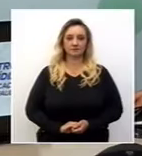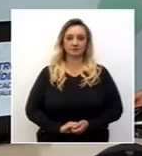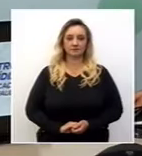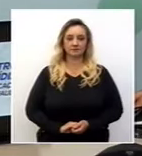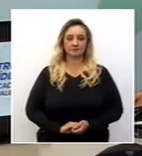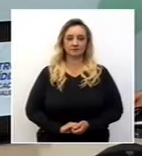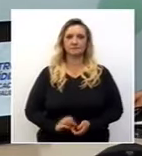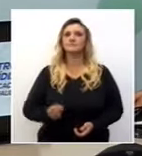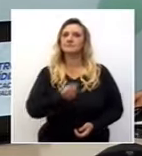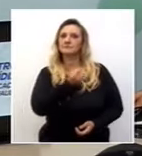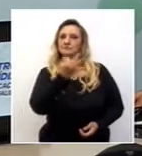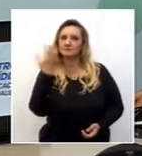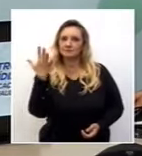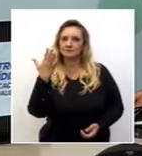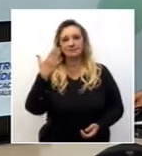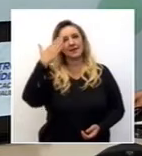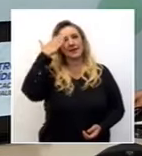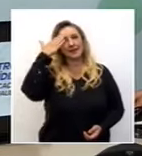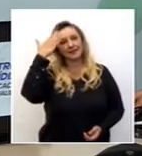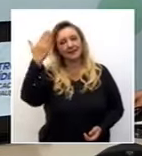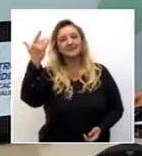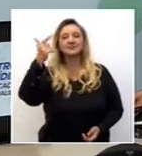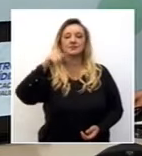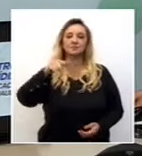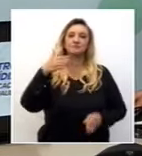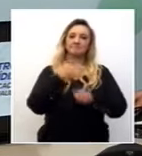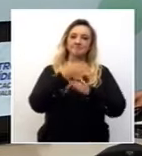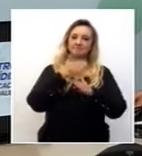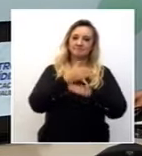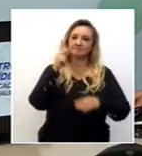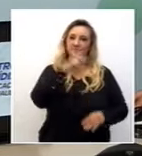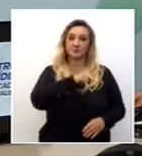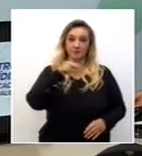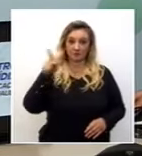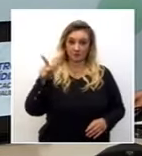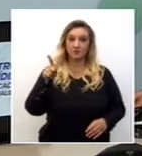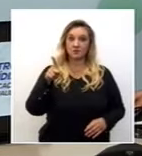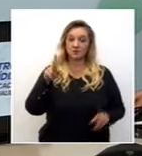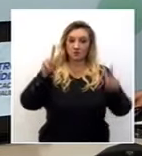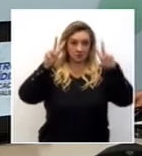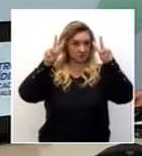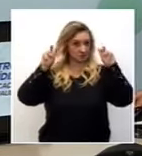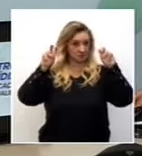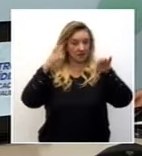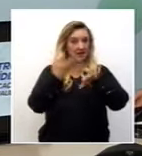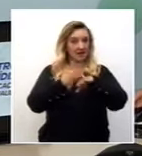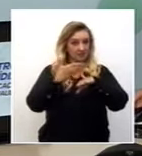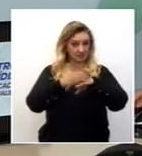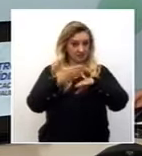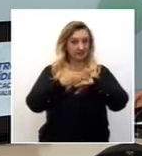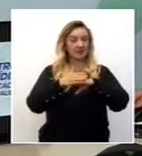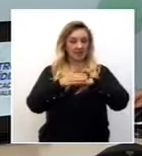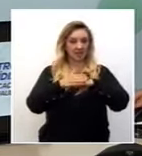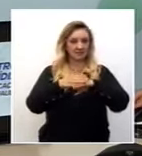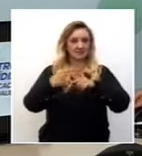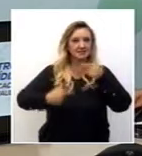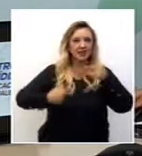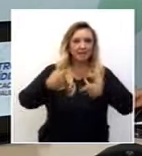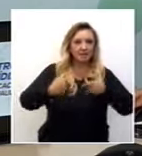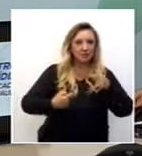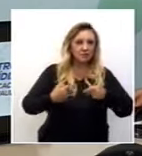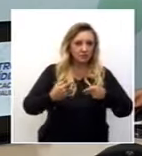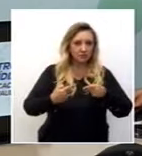Tem bastante também, agradecendo novamente a participação dos professores, né, sobre a atividade, né, dos desafios